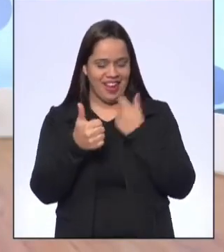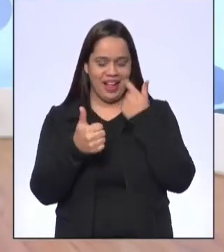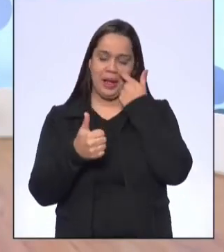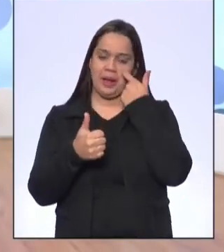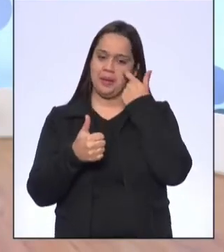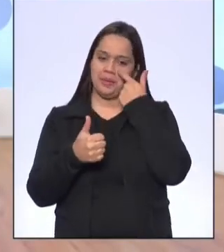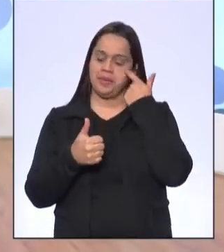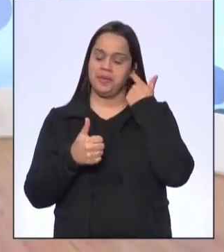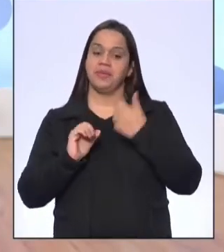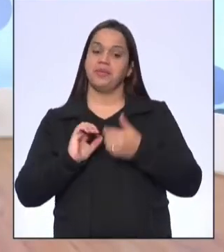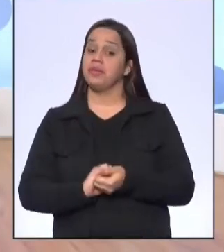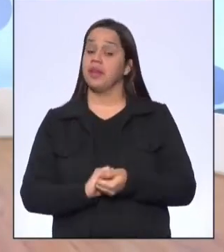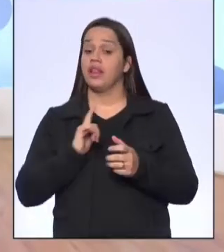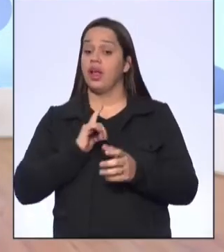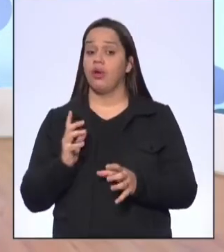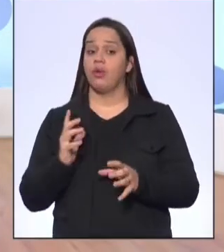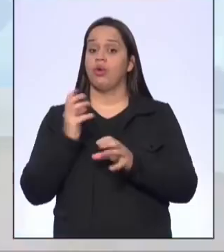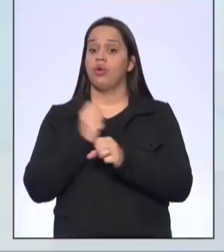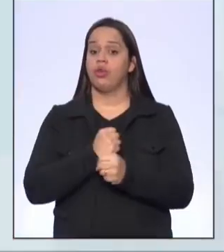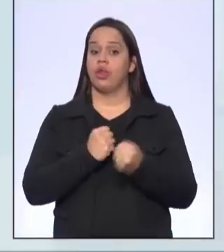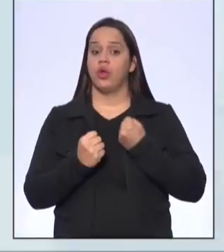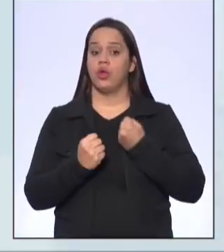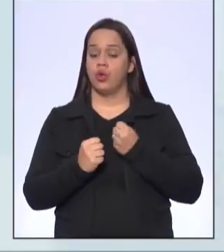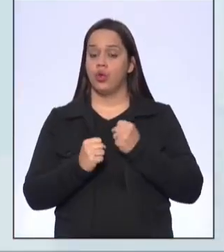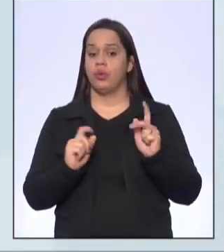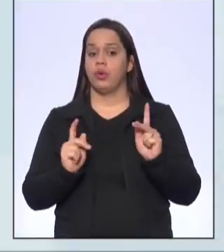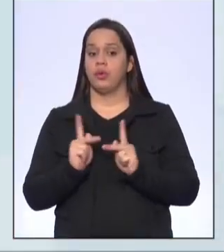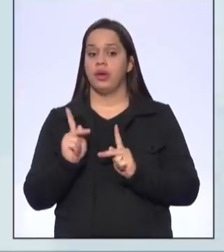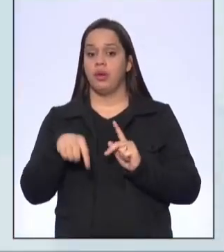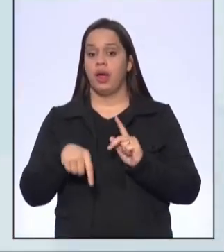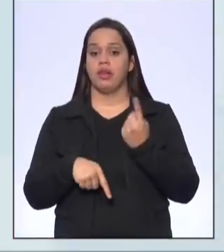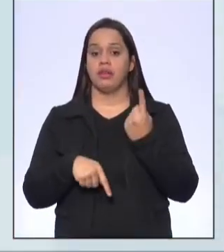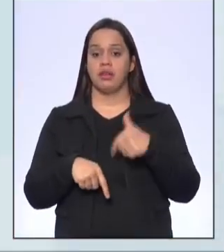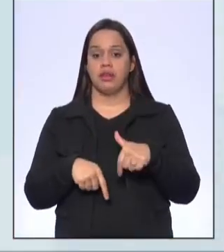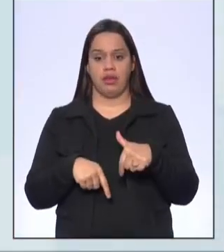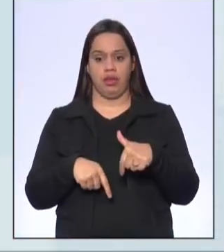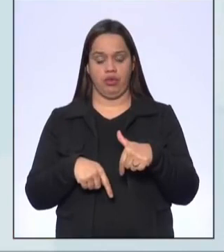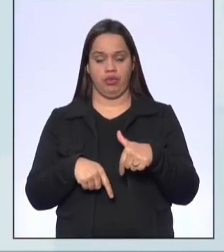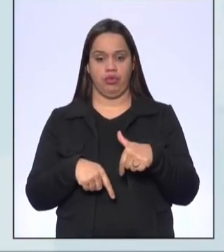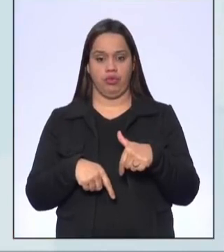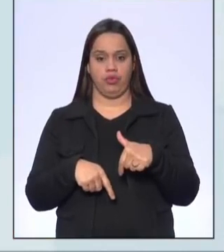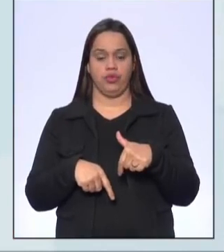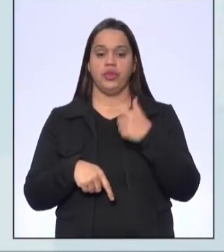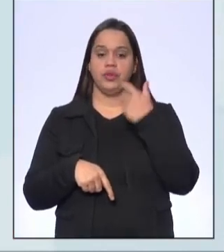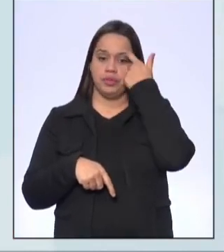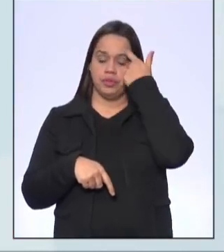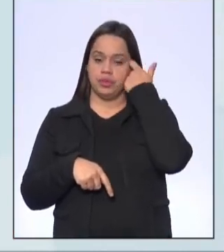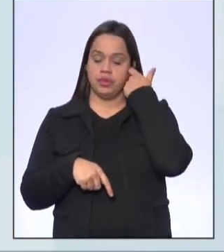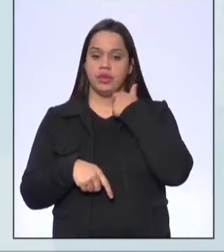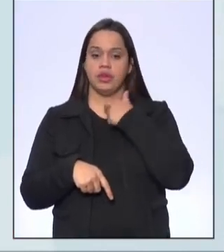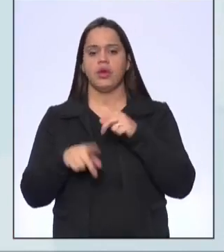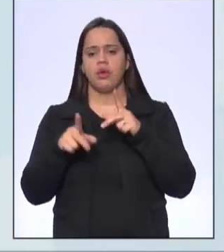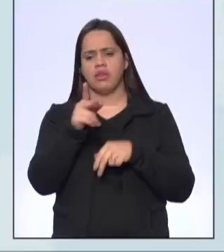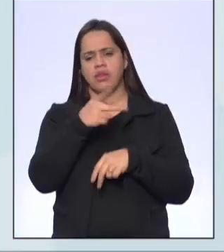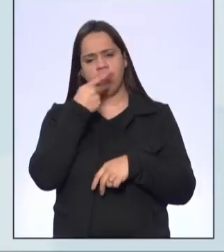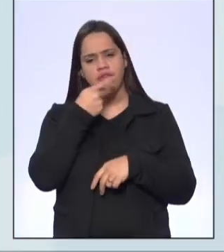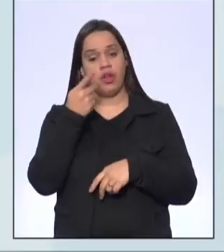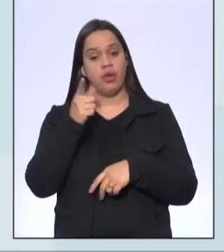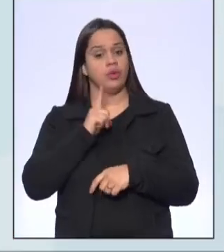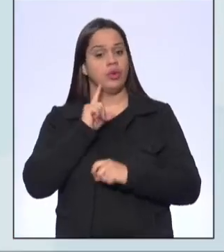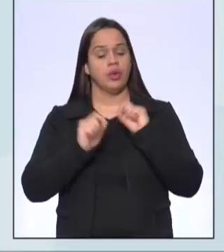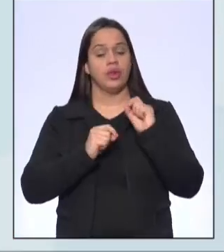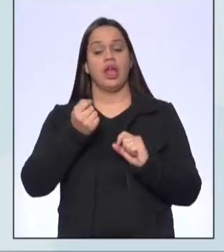Então, o total de números primos que nós temos, Rafa, são 17. Então, como você comentou, é um